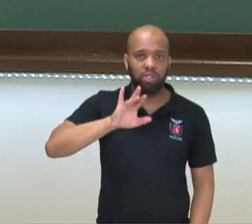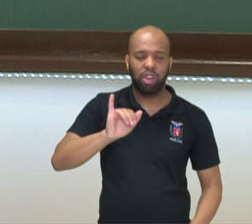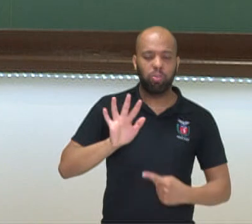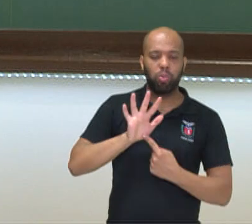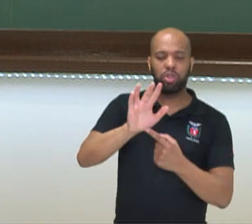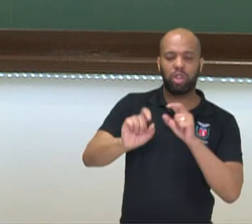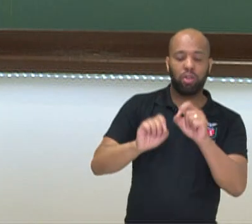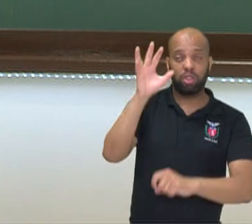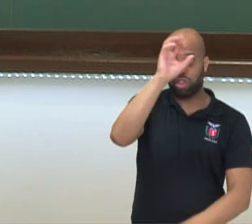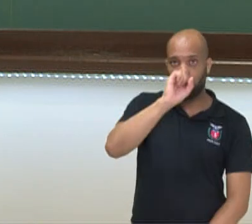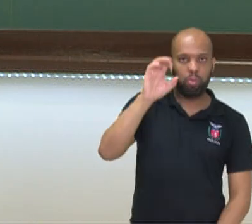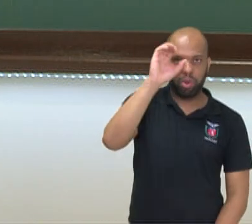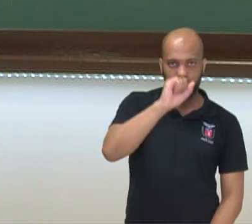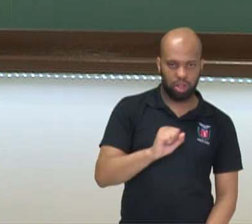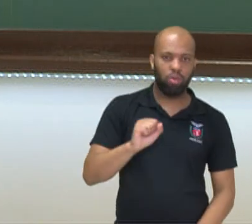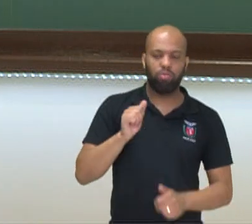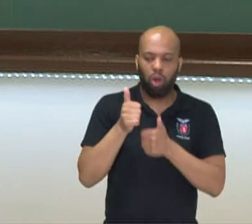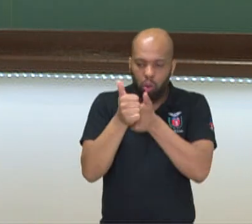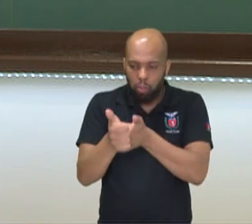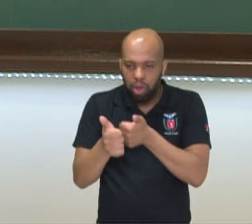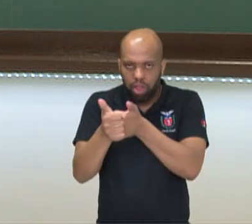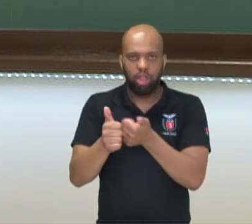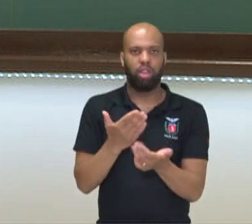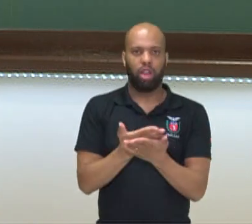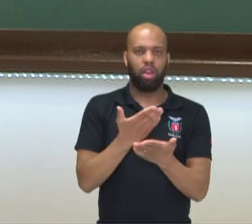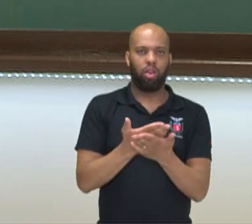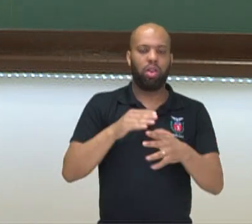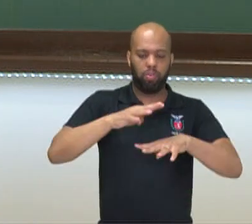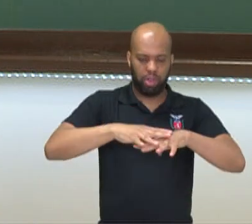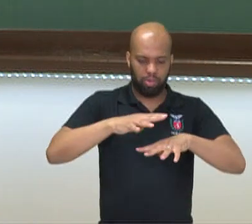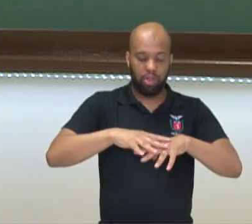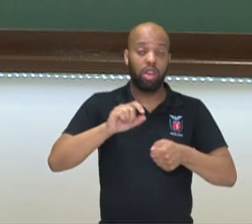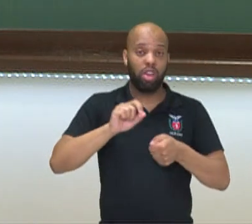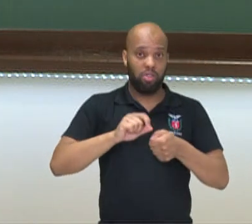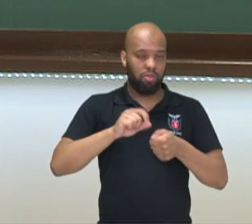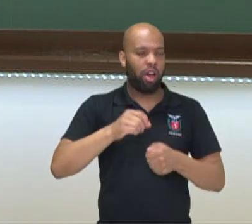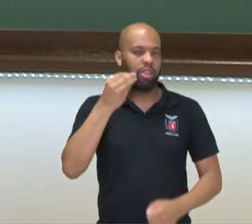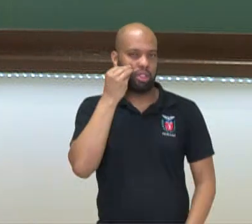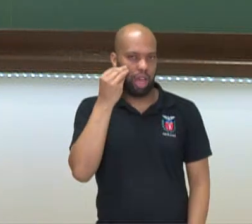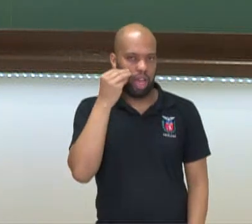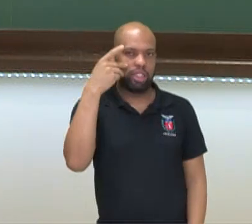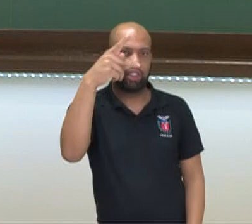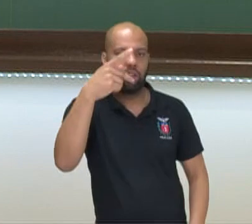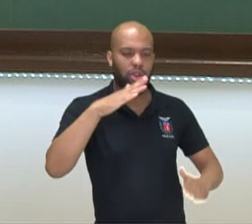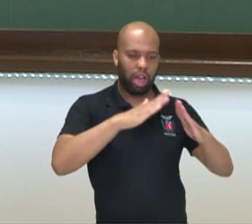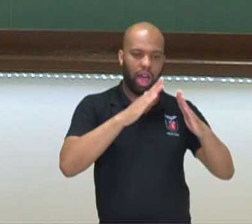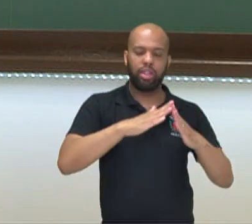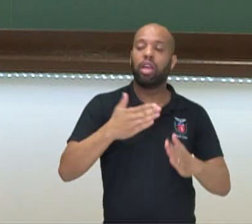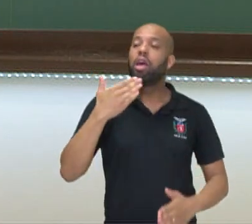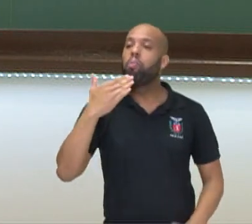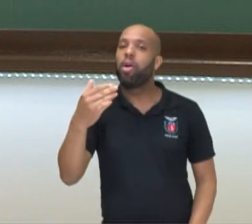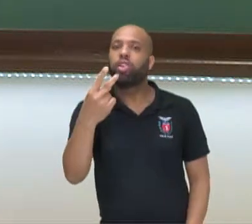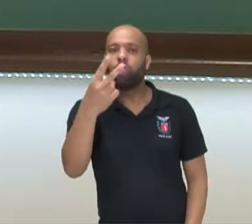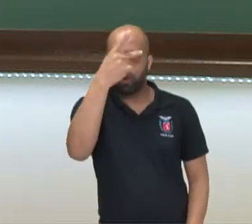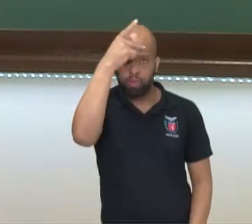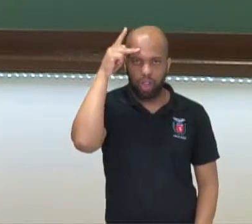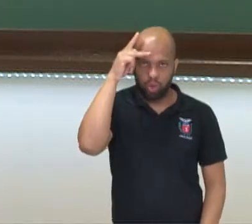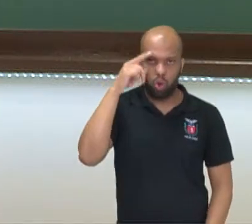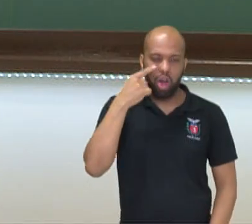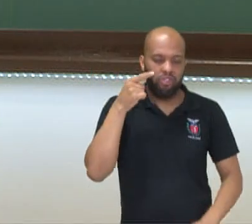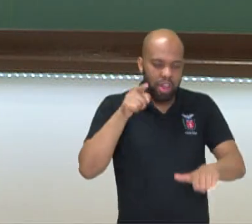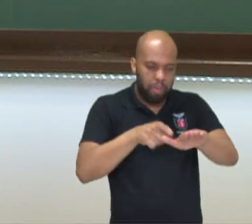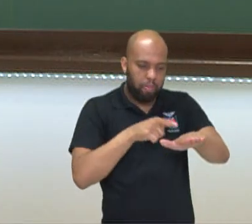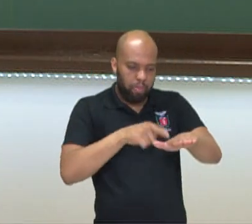você aprendeu aí acompanhando essa aula de matemática, tá? Faz o teste em casa, pega ali duas pessoas que possam te ajudar, você mede o tamanho do